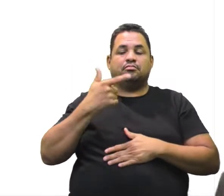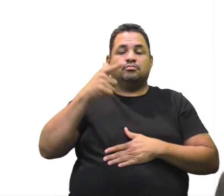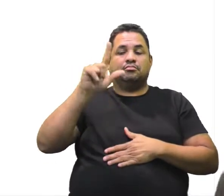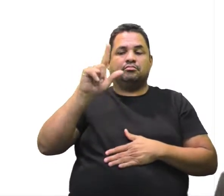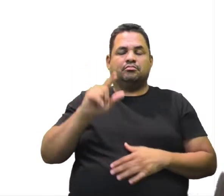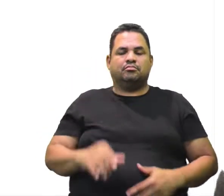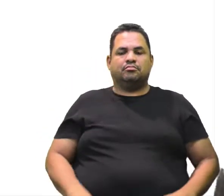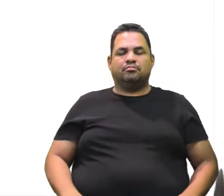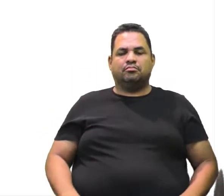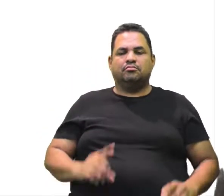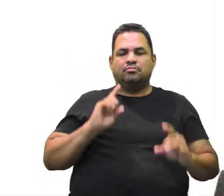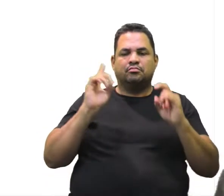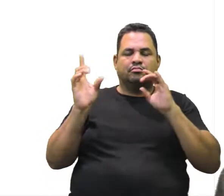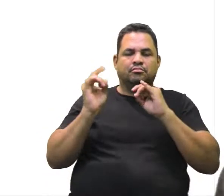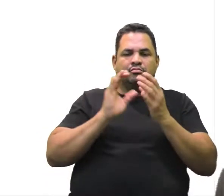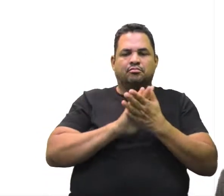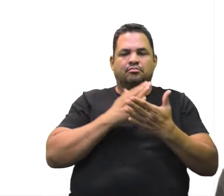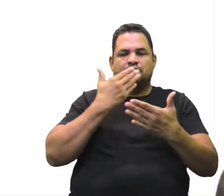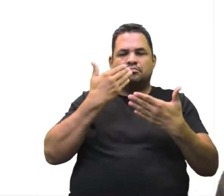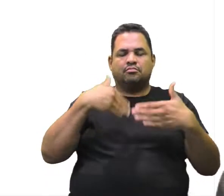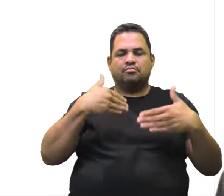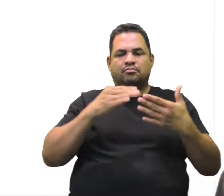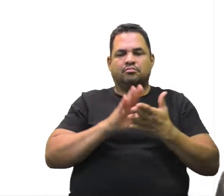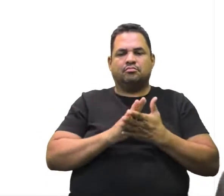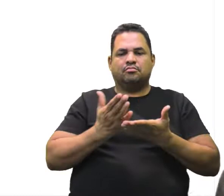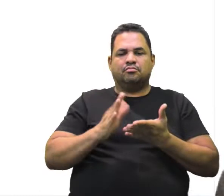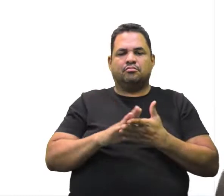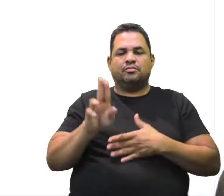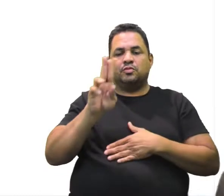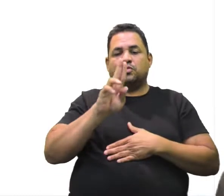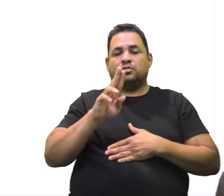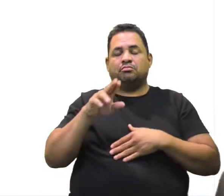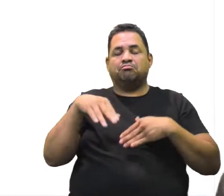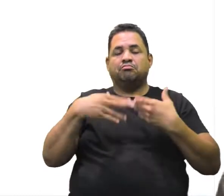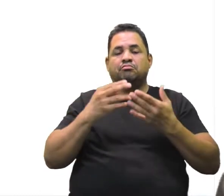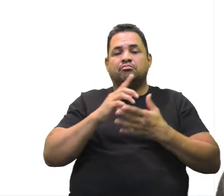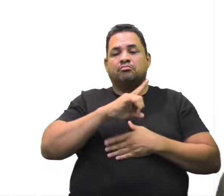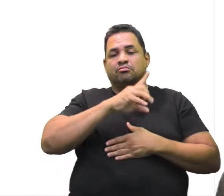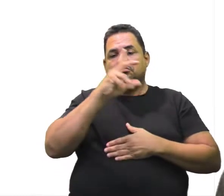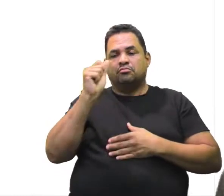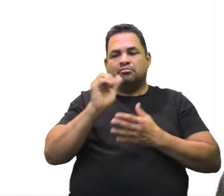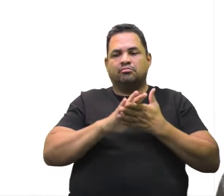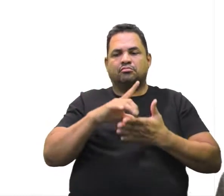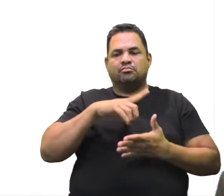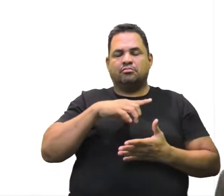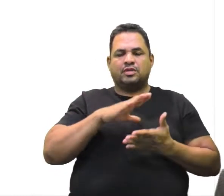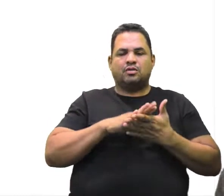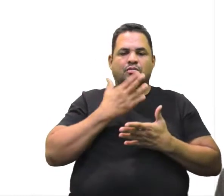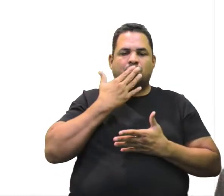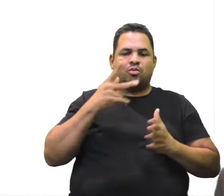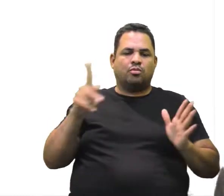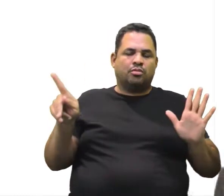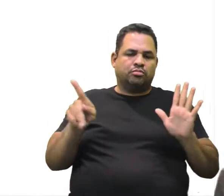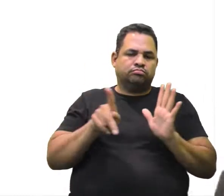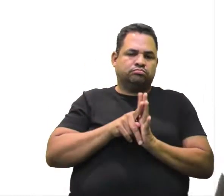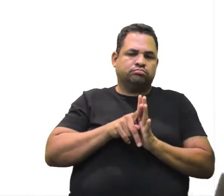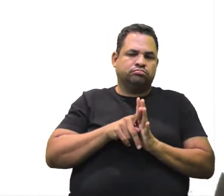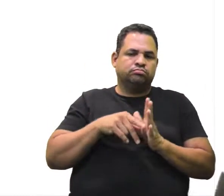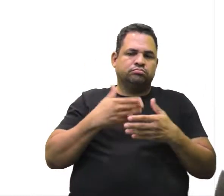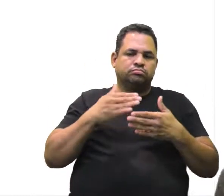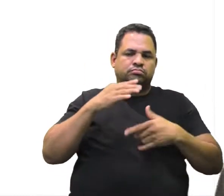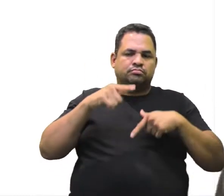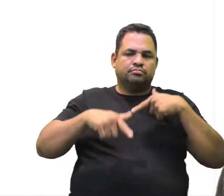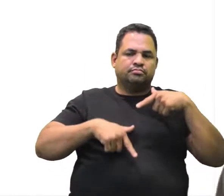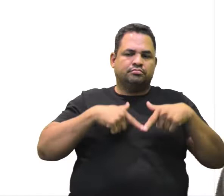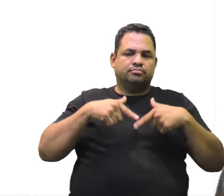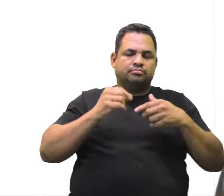vendo que cada prova, de acordo com o seu dia de aplicação, tem uma cor específica. E naquela prova,